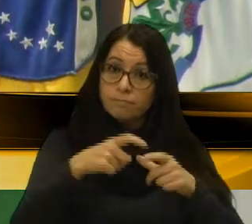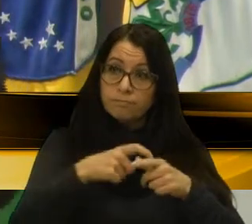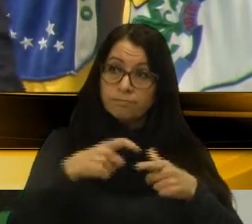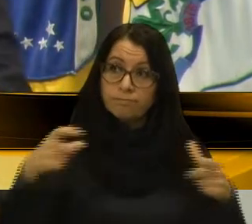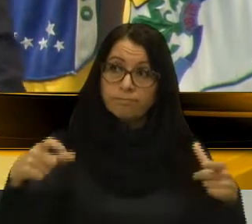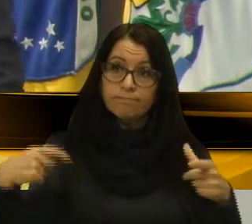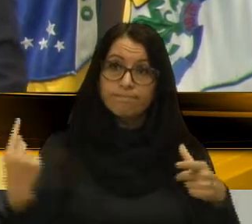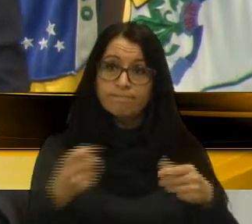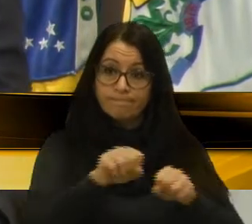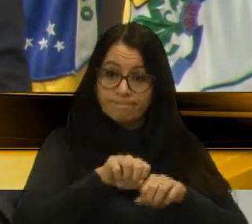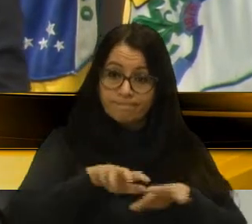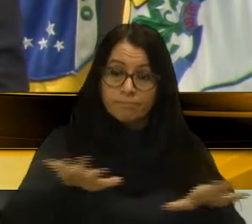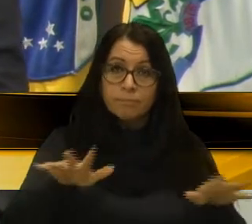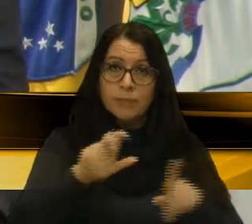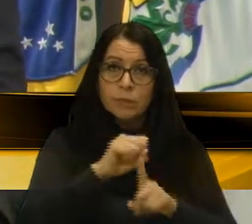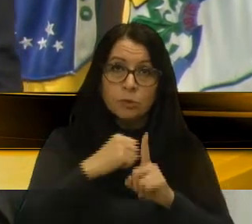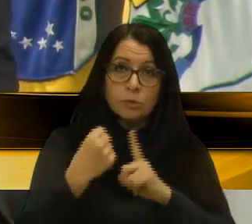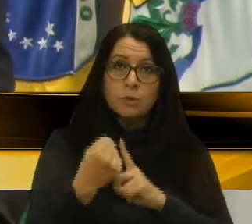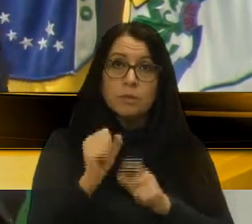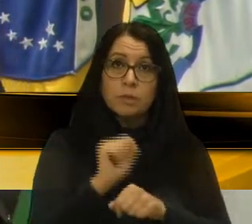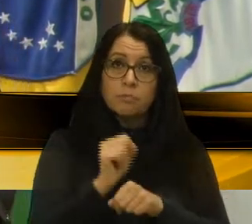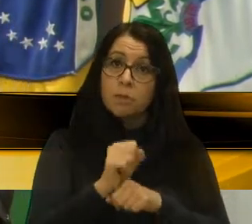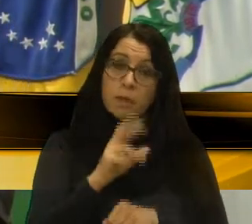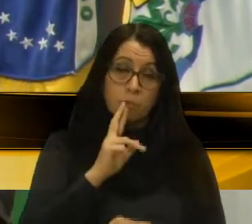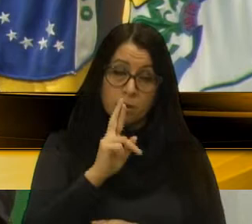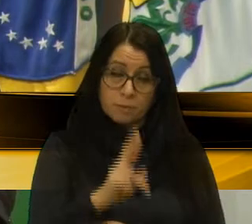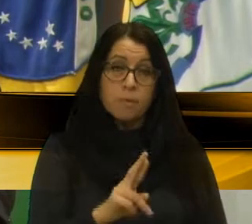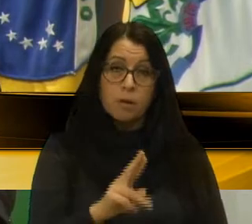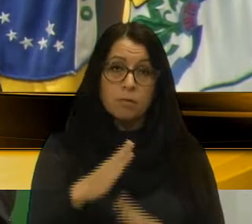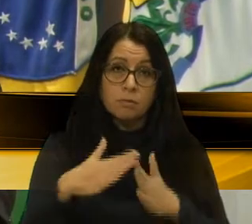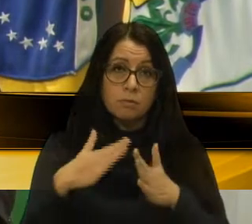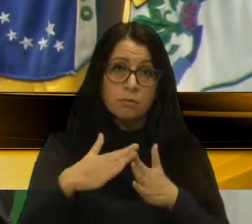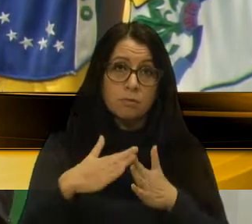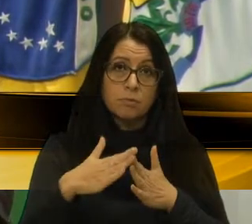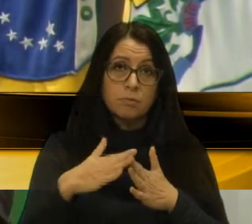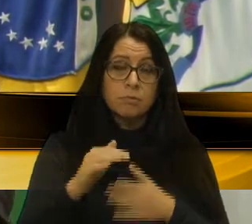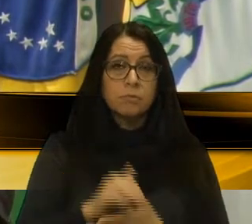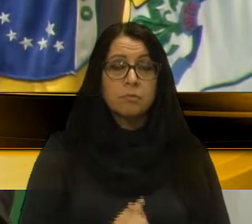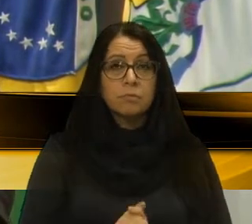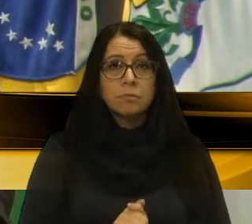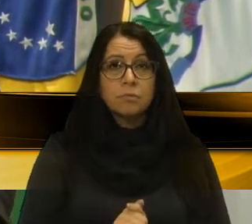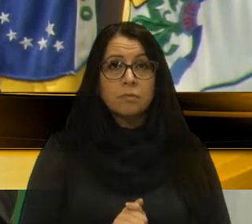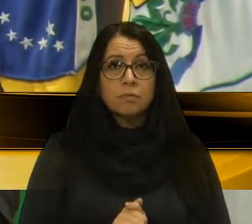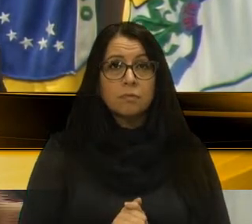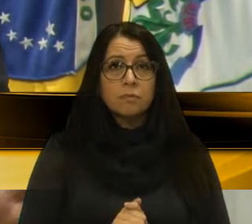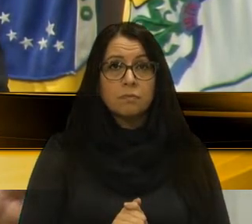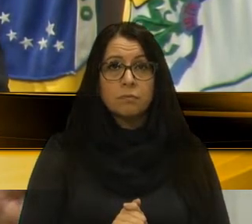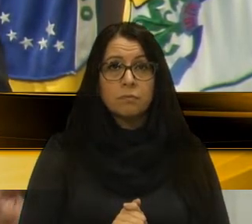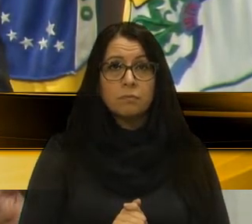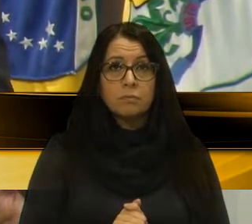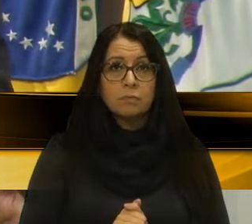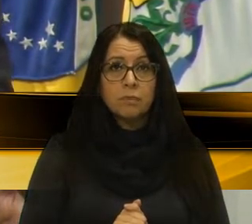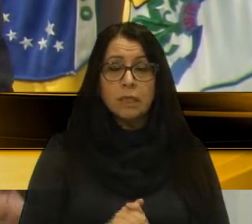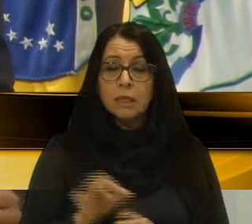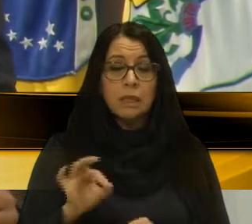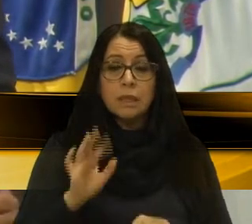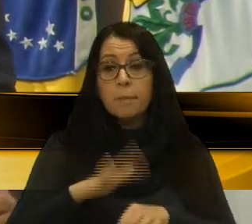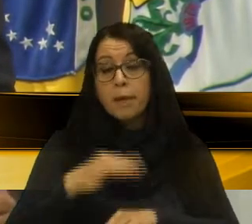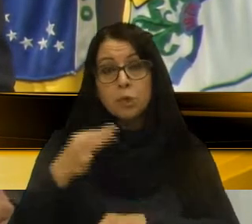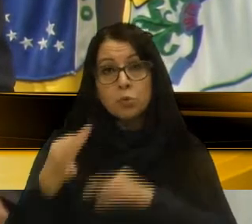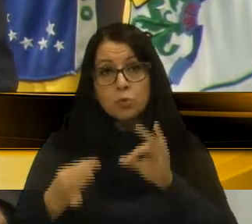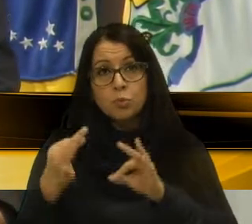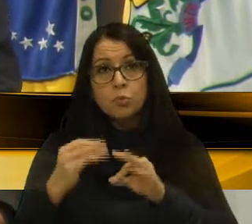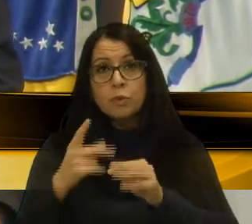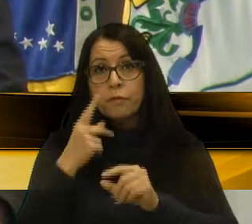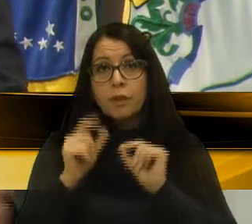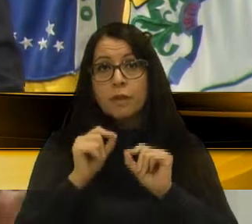proporção em que a sociedade espera uma resposta dessa Casa Legislativa, nada mais justo do que nós